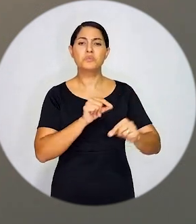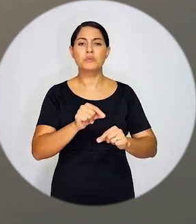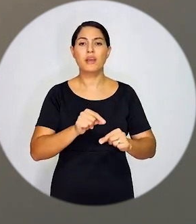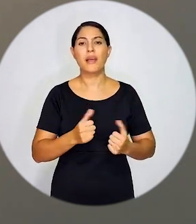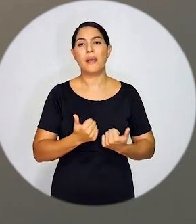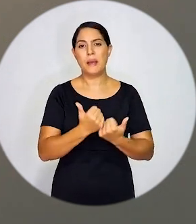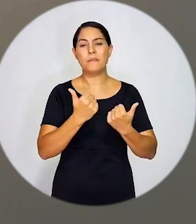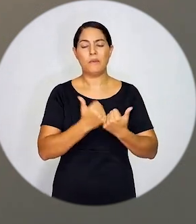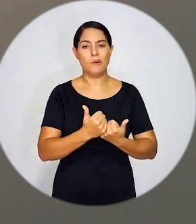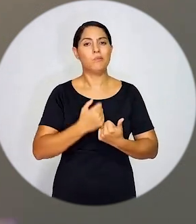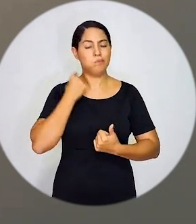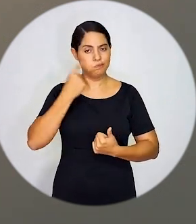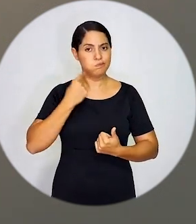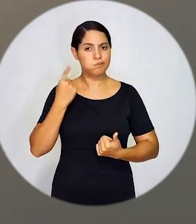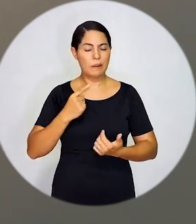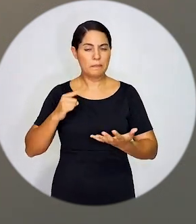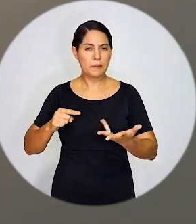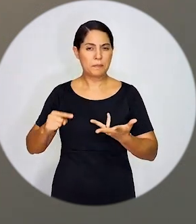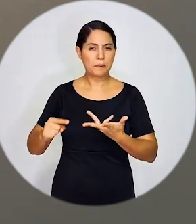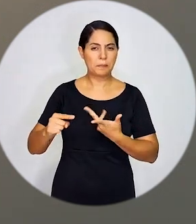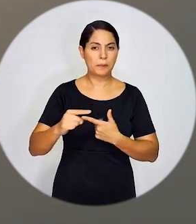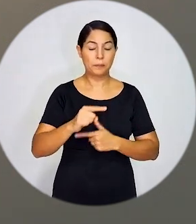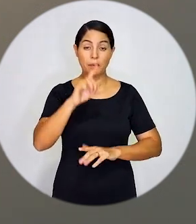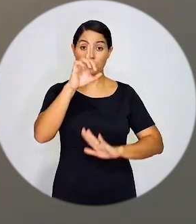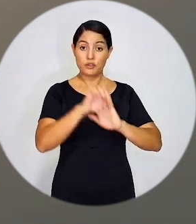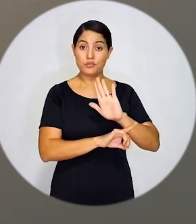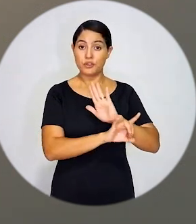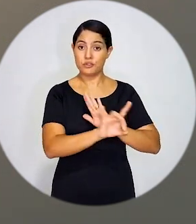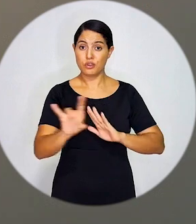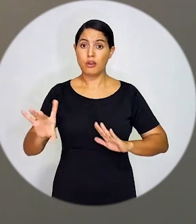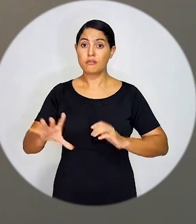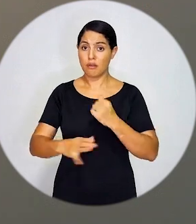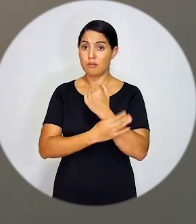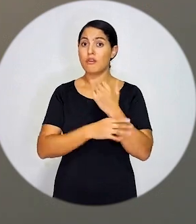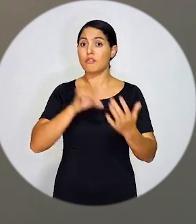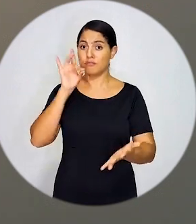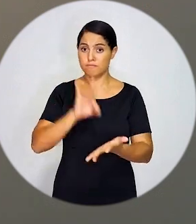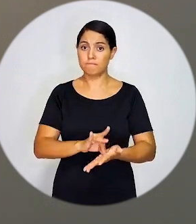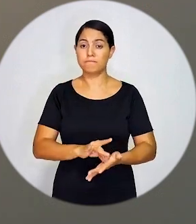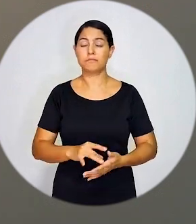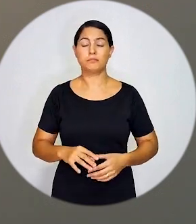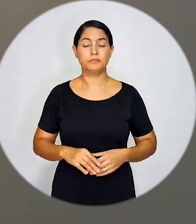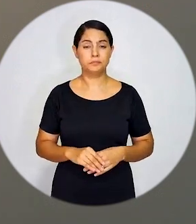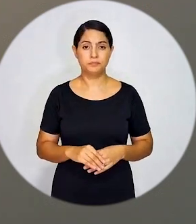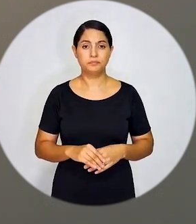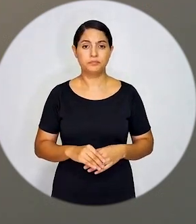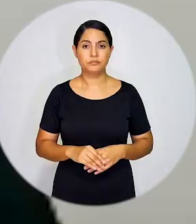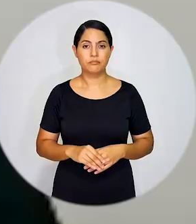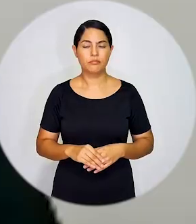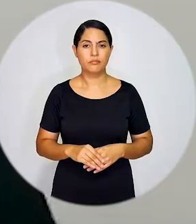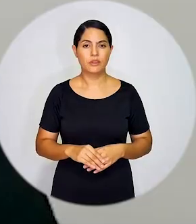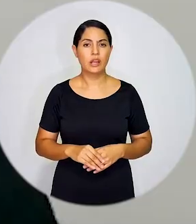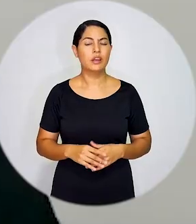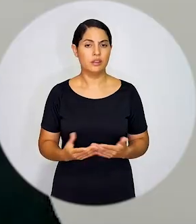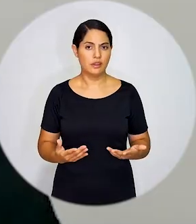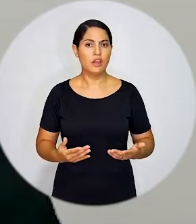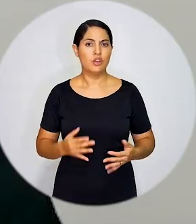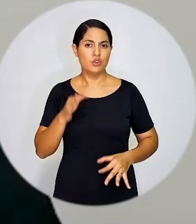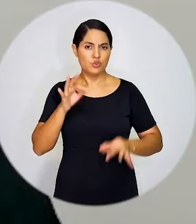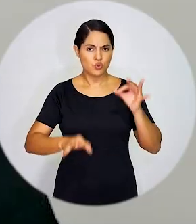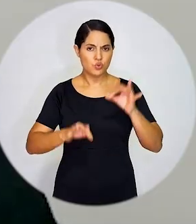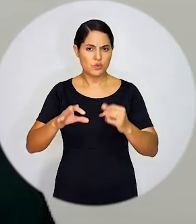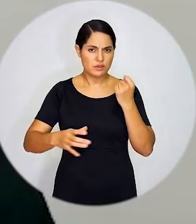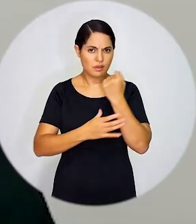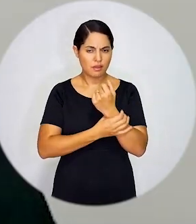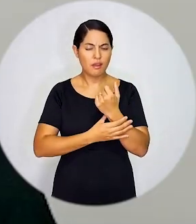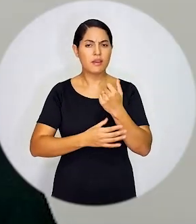inclusão de dispositivos que beneficiam a advocacia e garantem a defesa dos direitos individuais. O Juiz das Garantias é